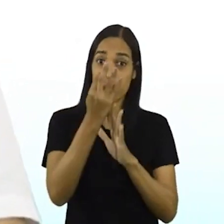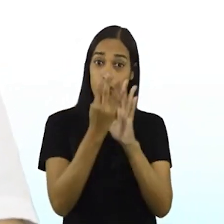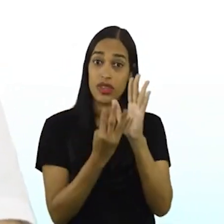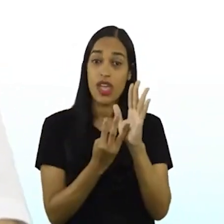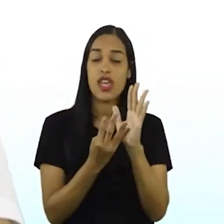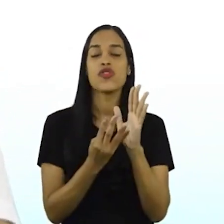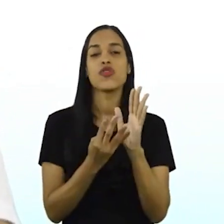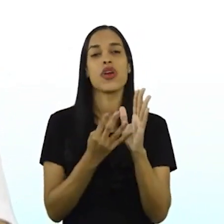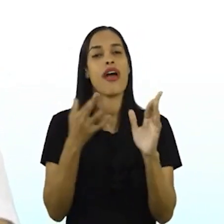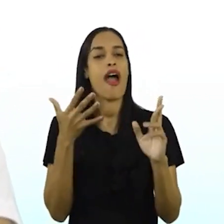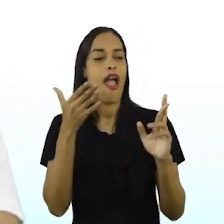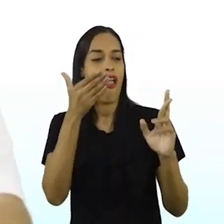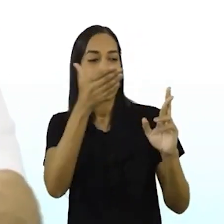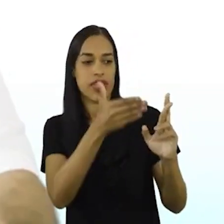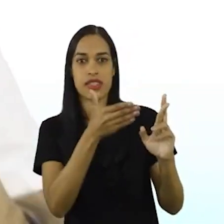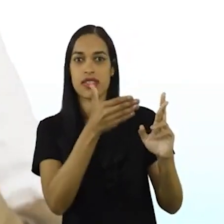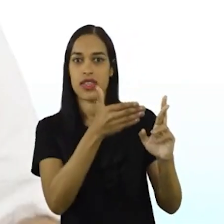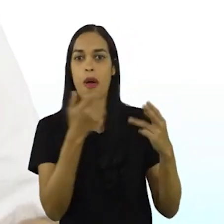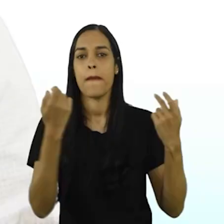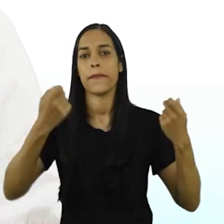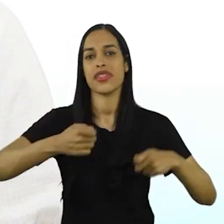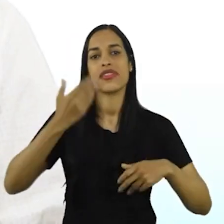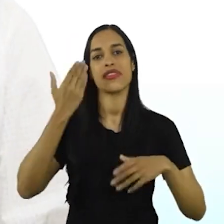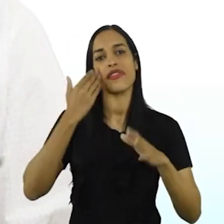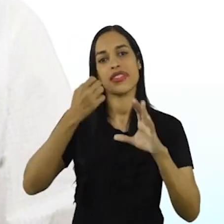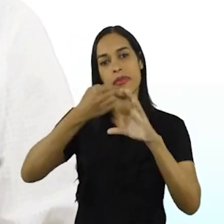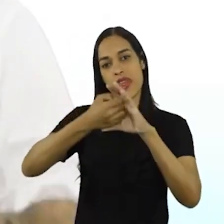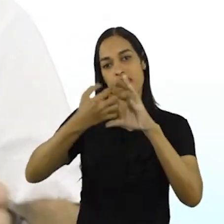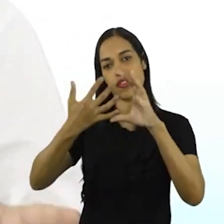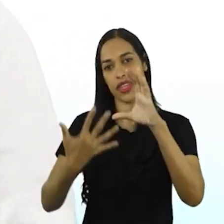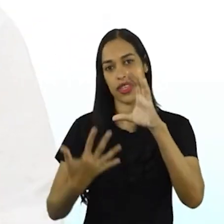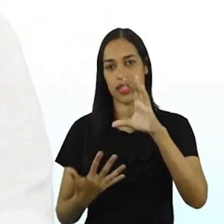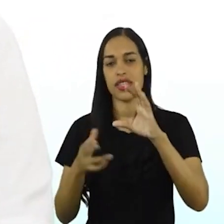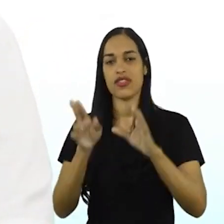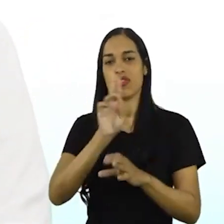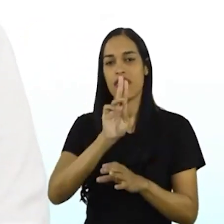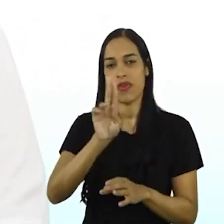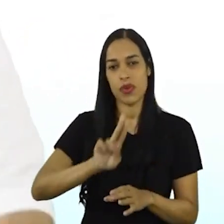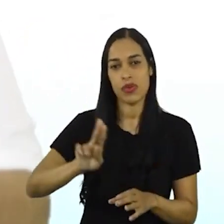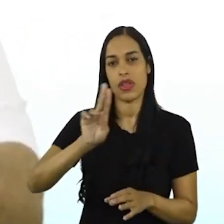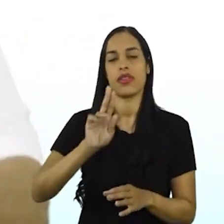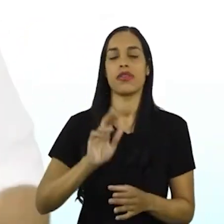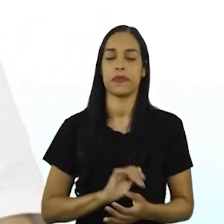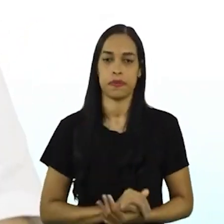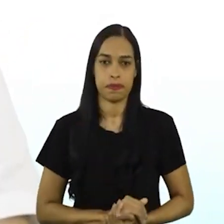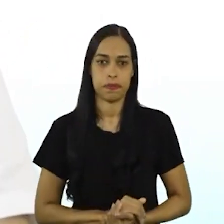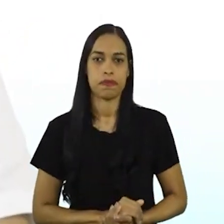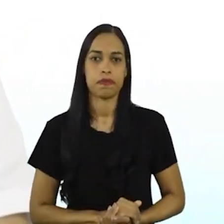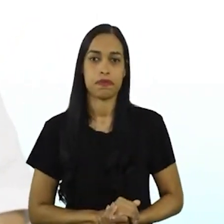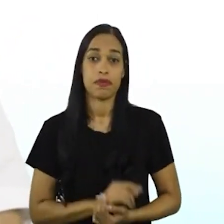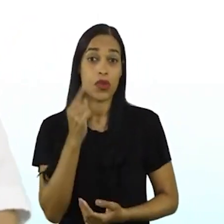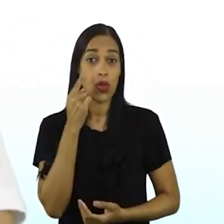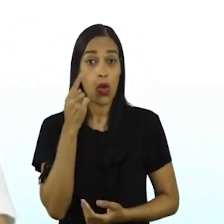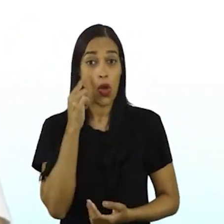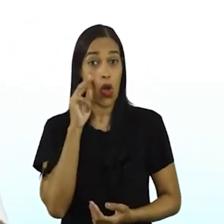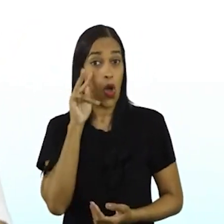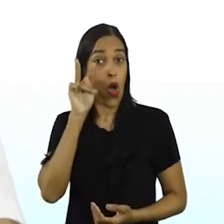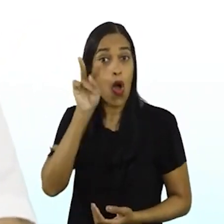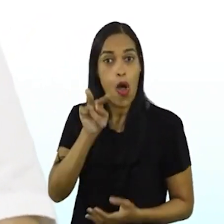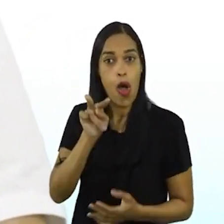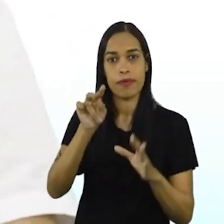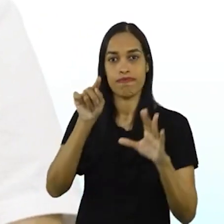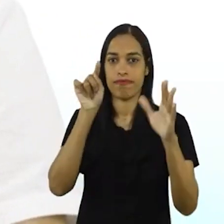texto apresentava a função referencial. Então, ele só precisava saber as características, que foi exatamente o que ele pediu. Nessa questão aí, dá uma